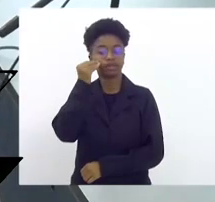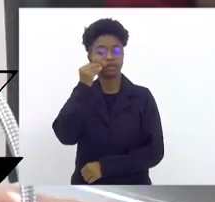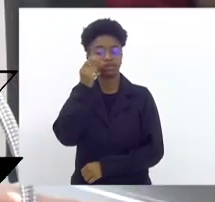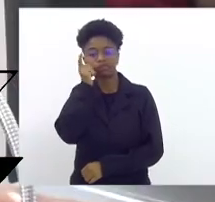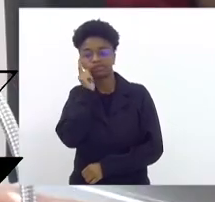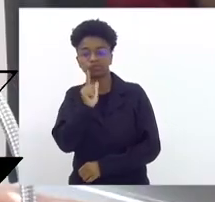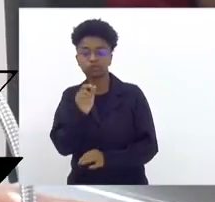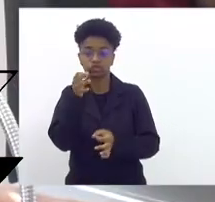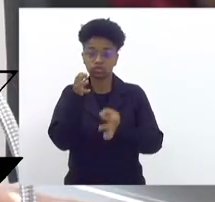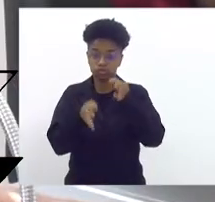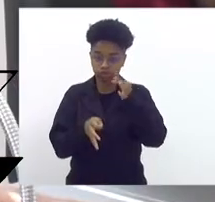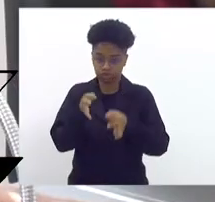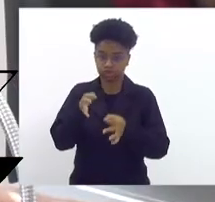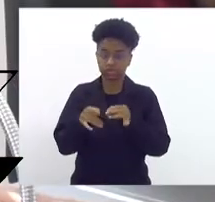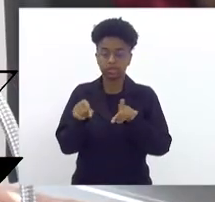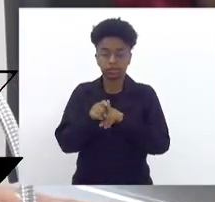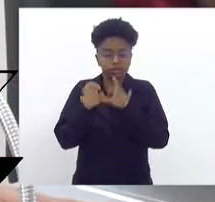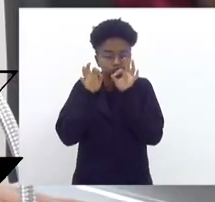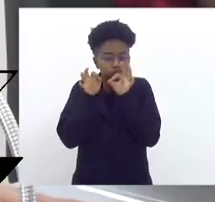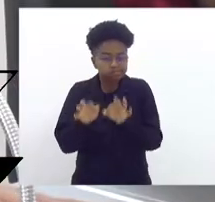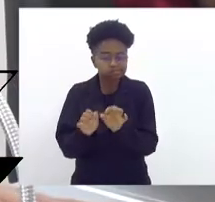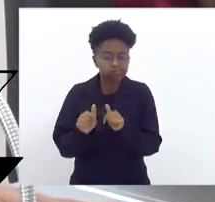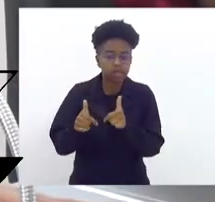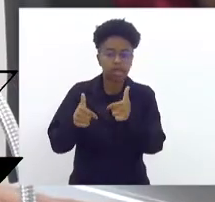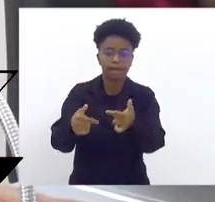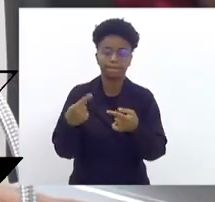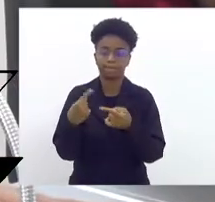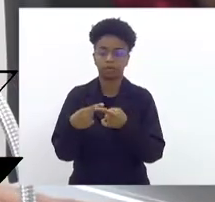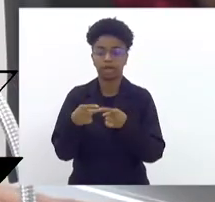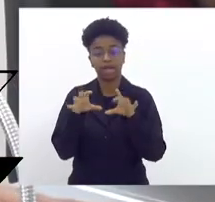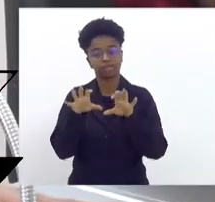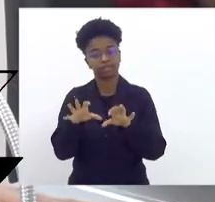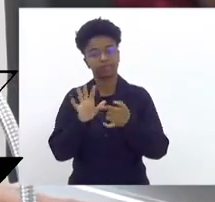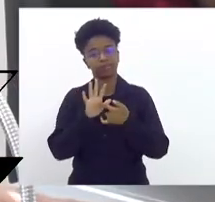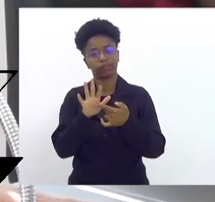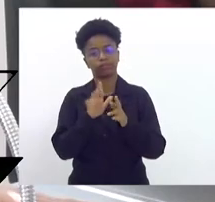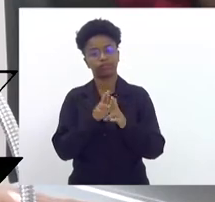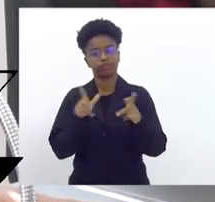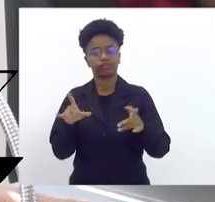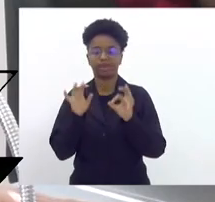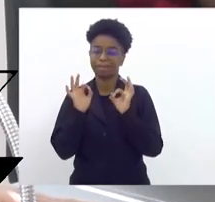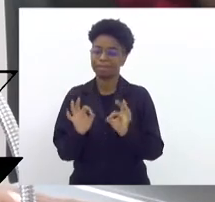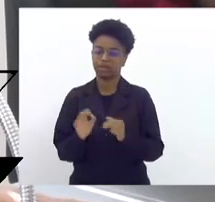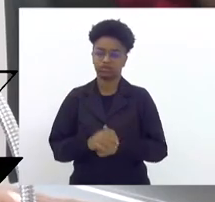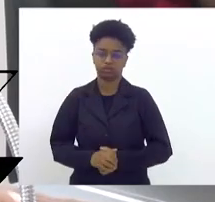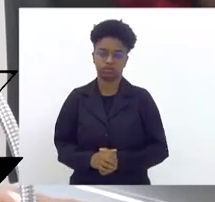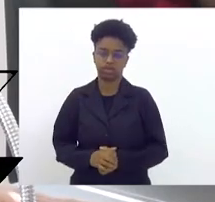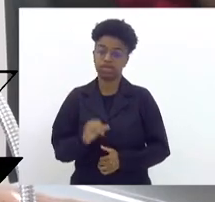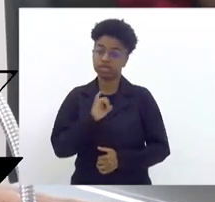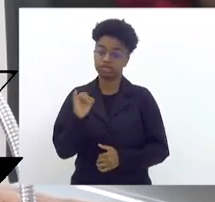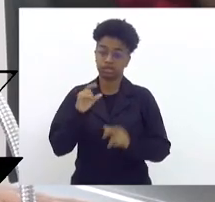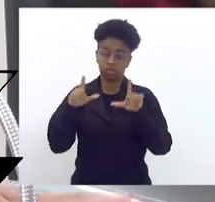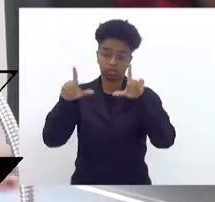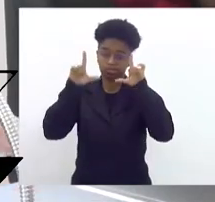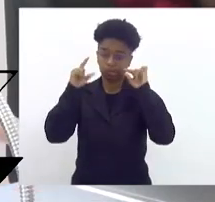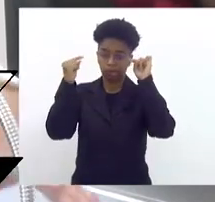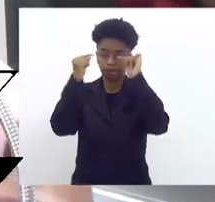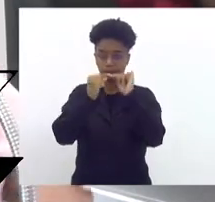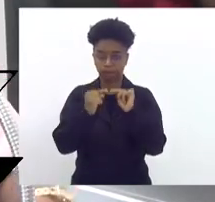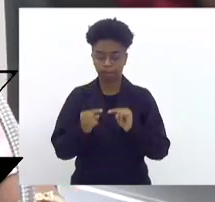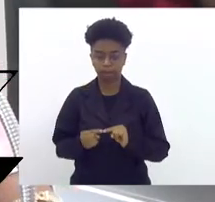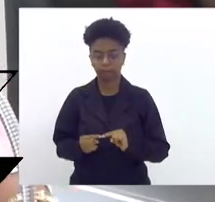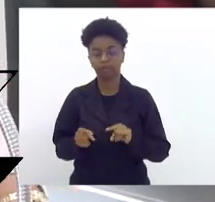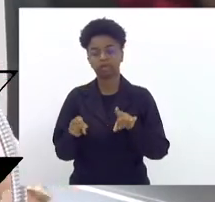e justeza porque isso faz toda a diferença em casos de reconhecimento fotográfico